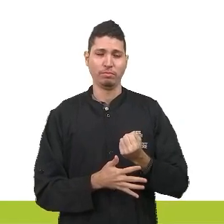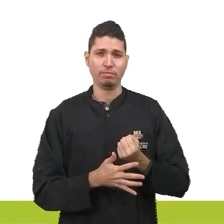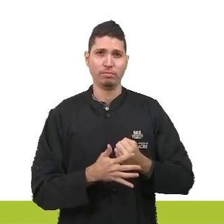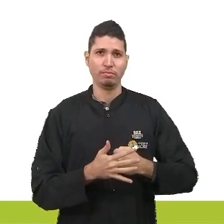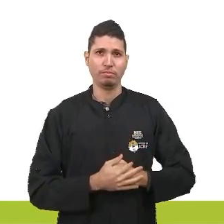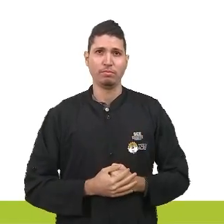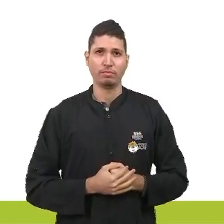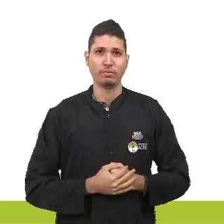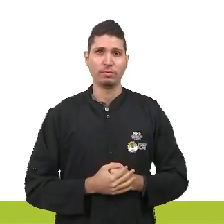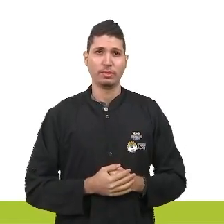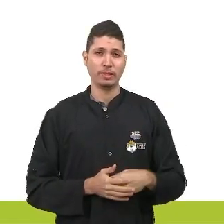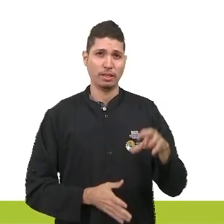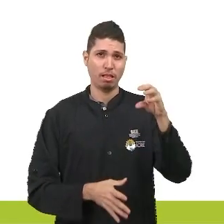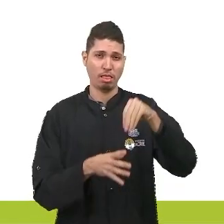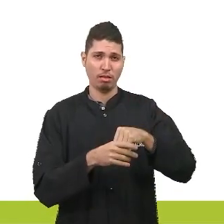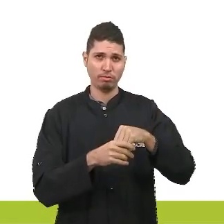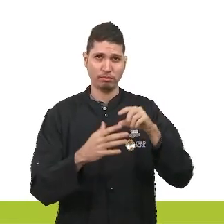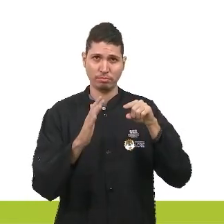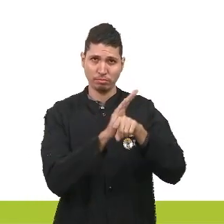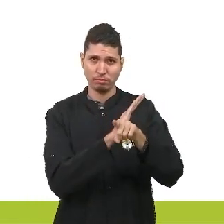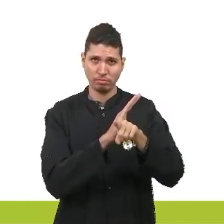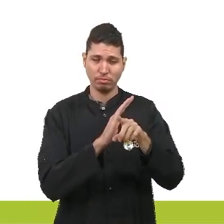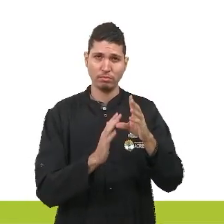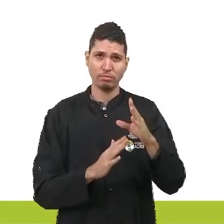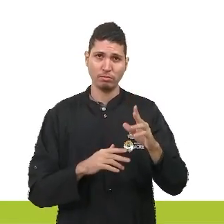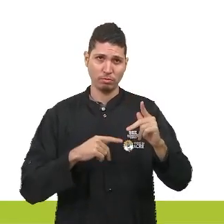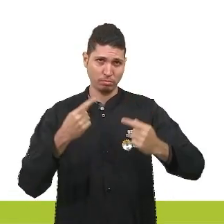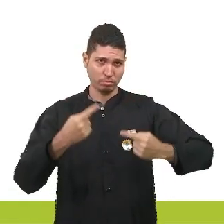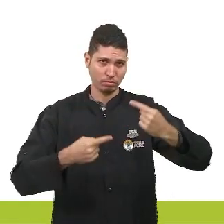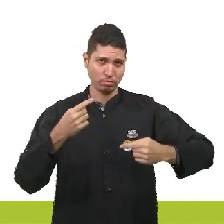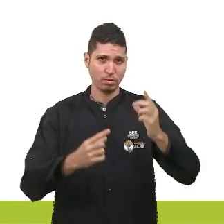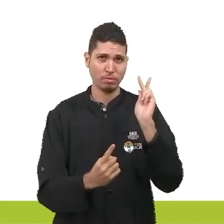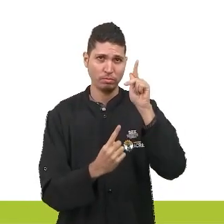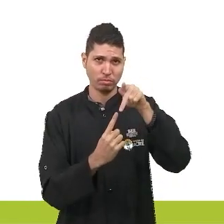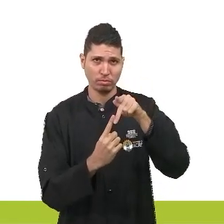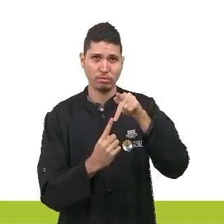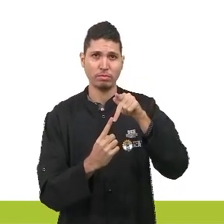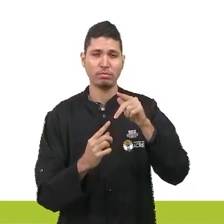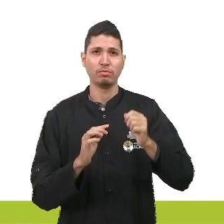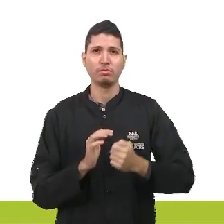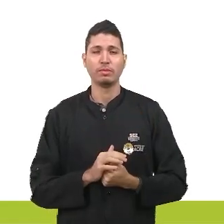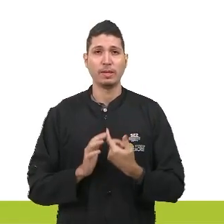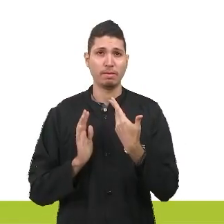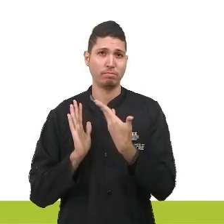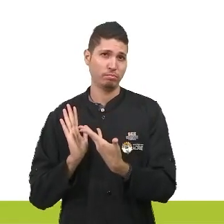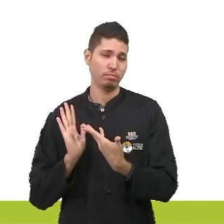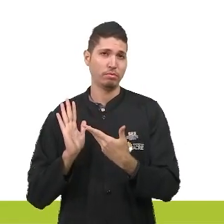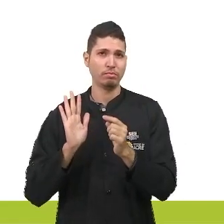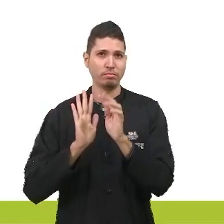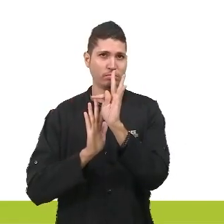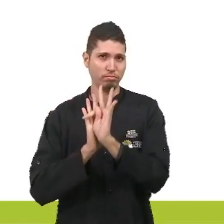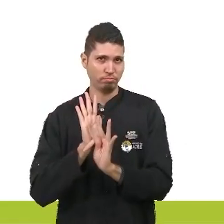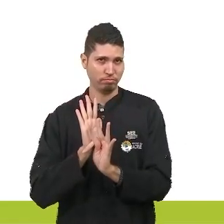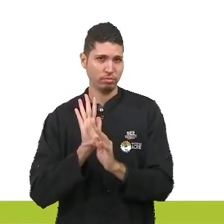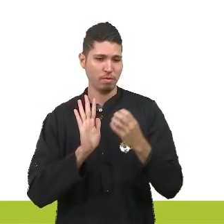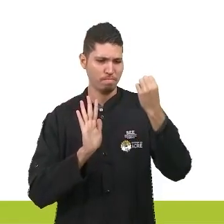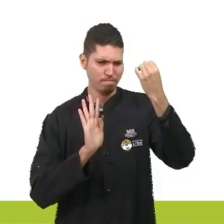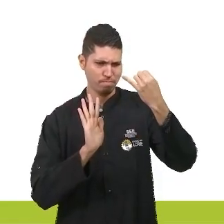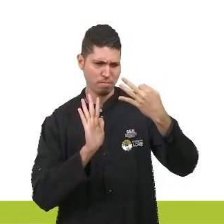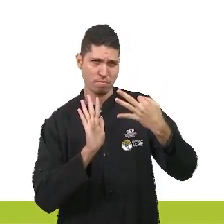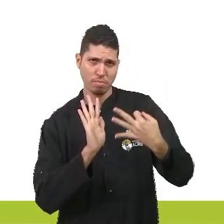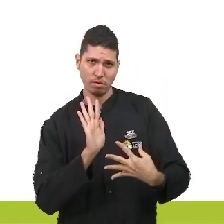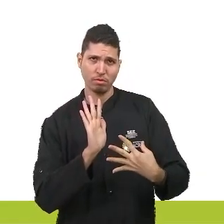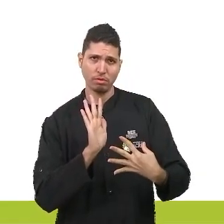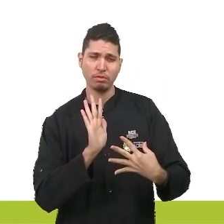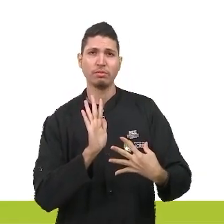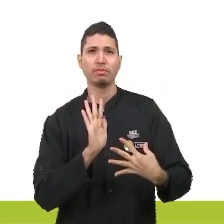comando da questão, políticas previdenciárias como apresentada no texto. Essa política apresentada no texto, ela tem sido justificada com base no